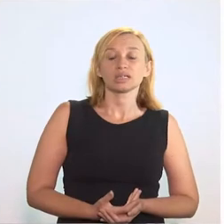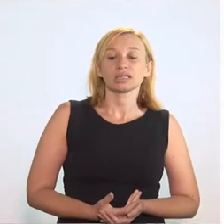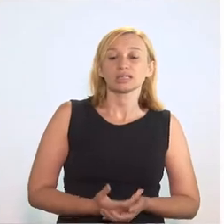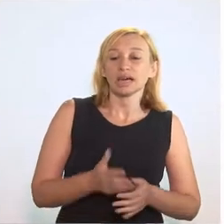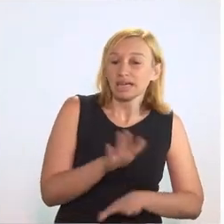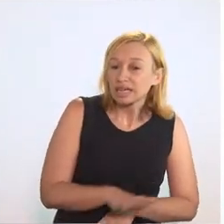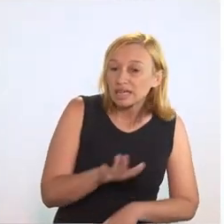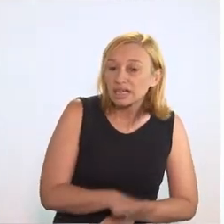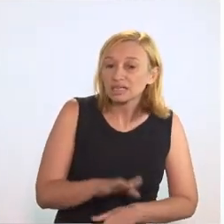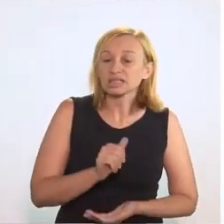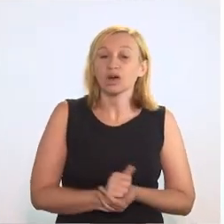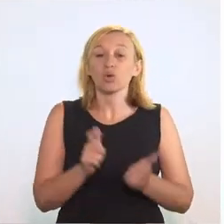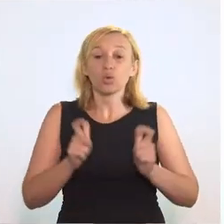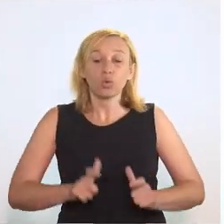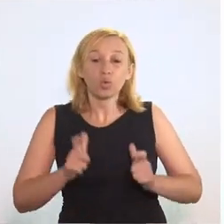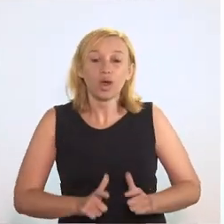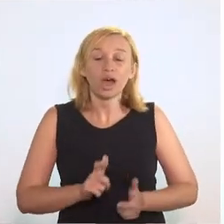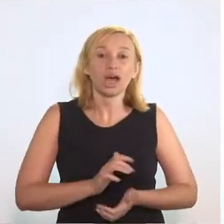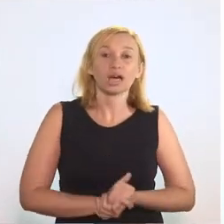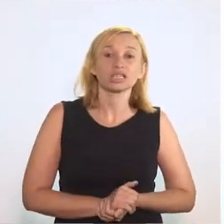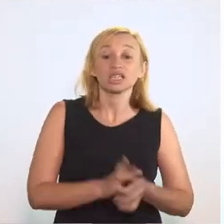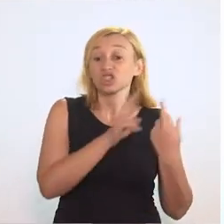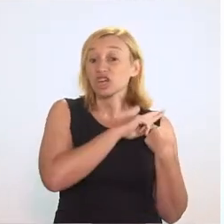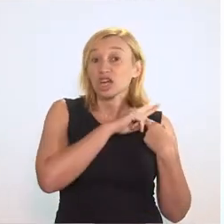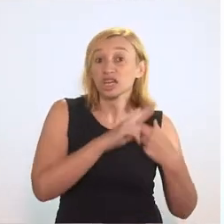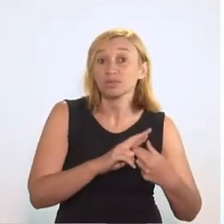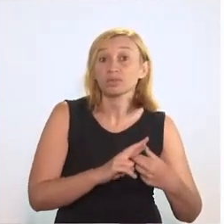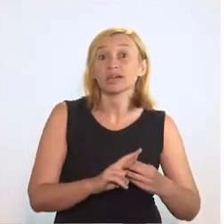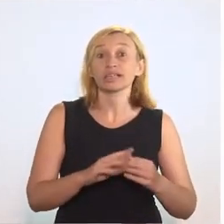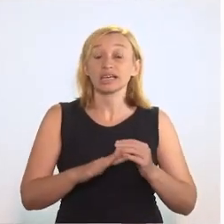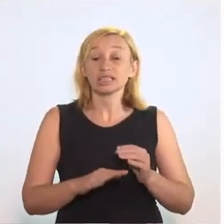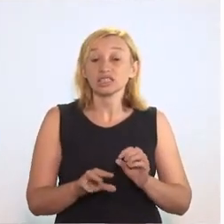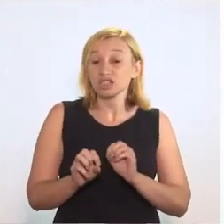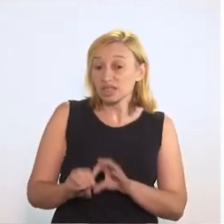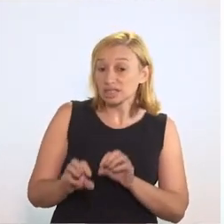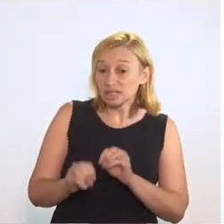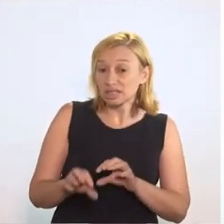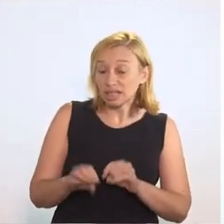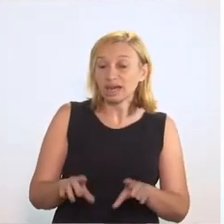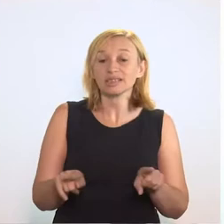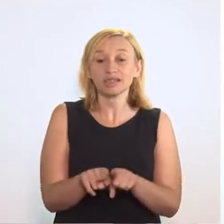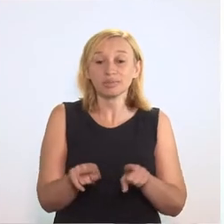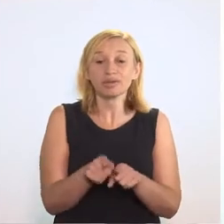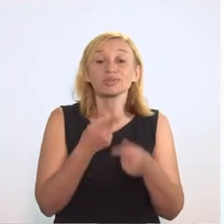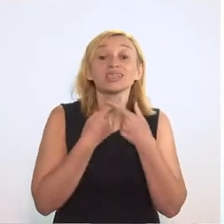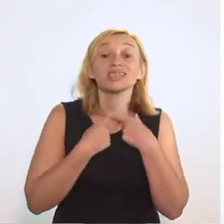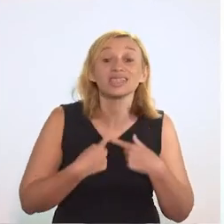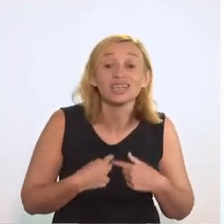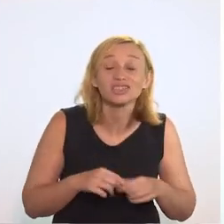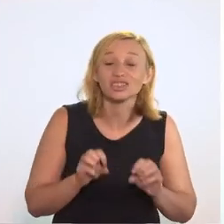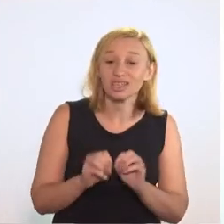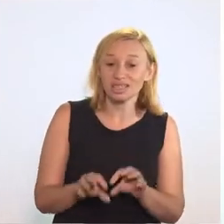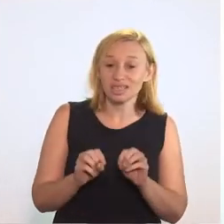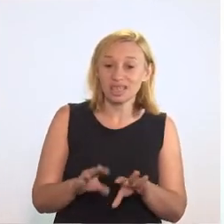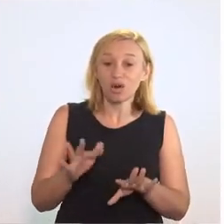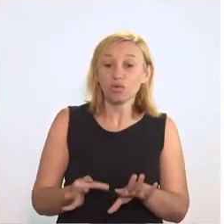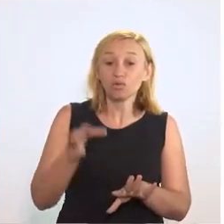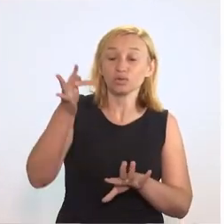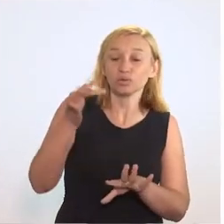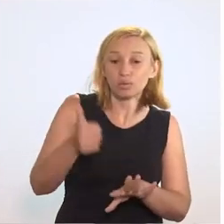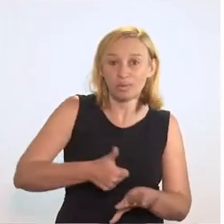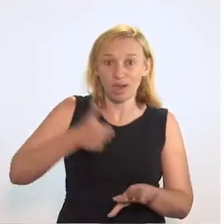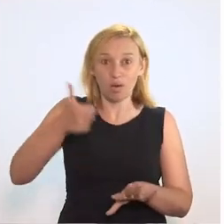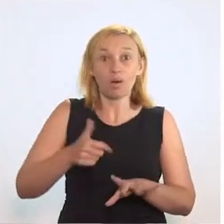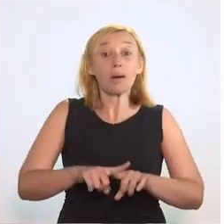criança, a gente tem, sim, né, esse lugar de a responsabilidade de criar e também o prazer de criar para um bem viver e um